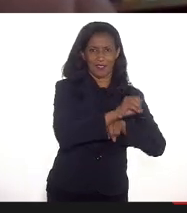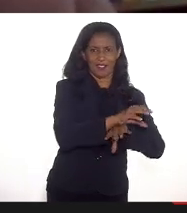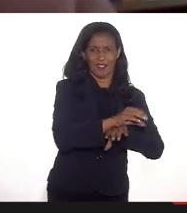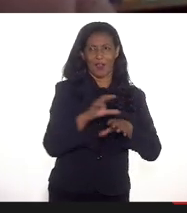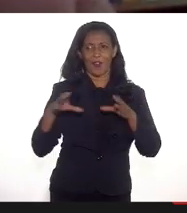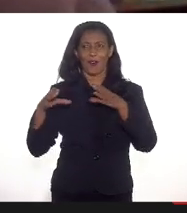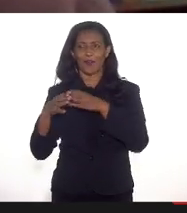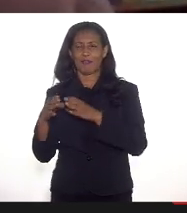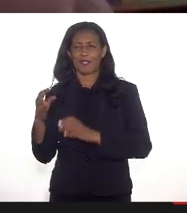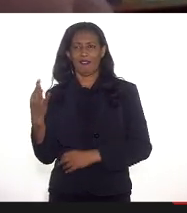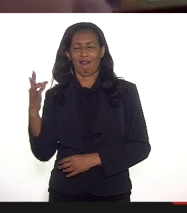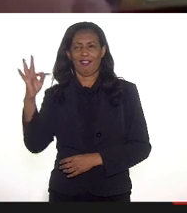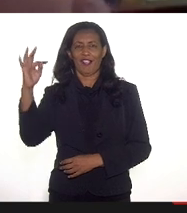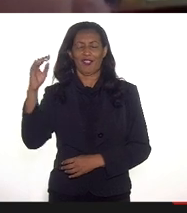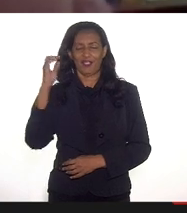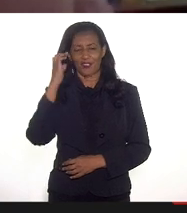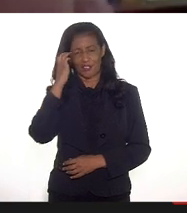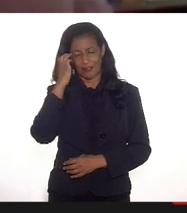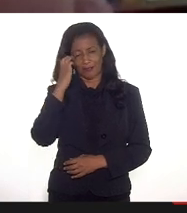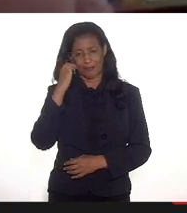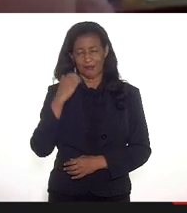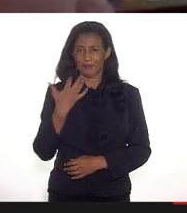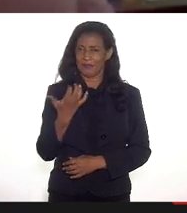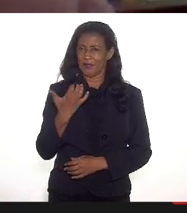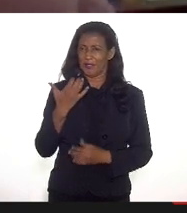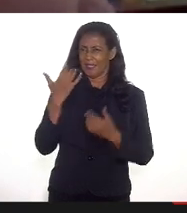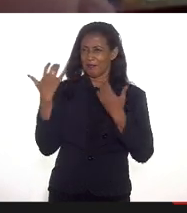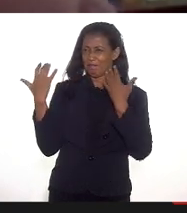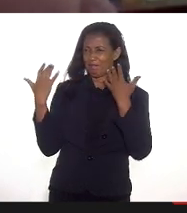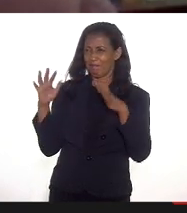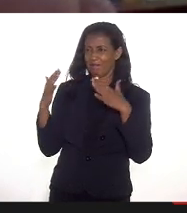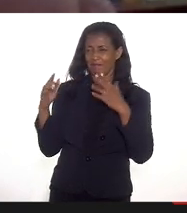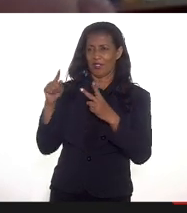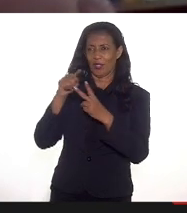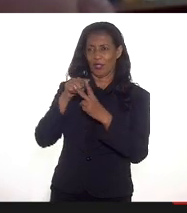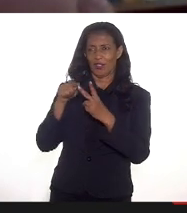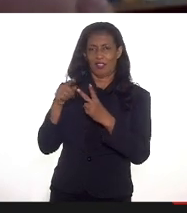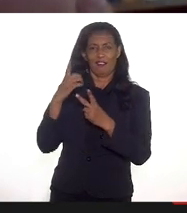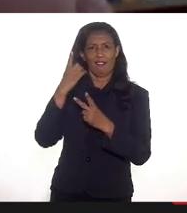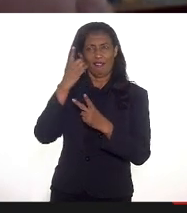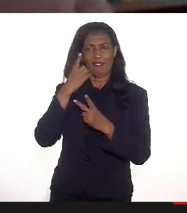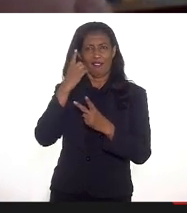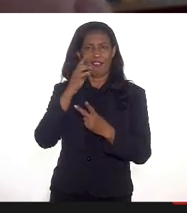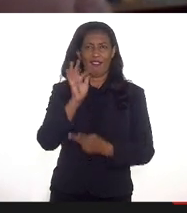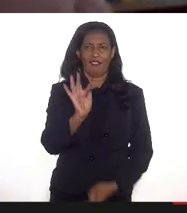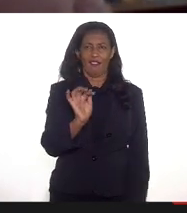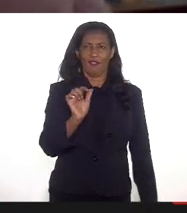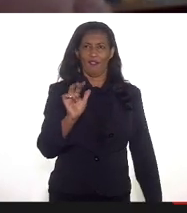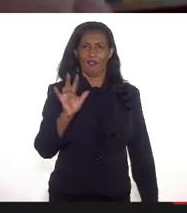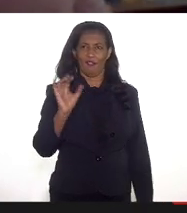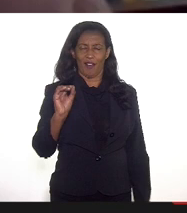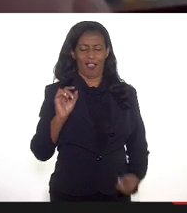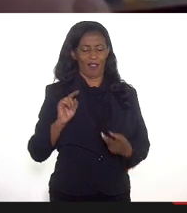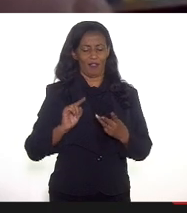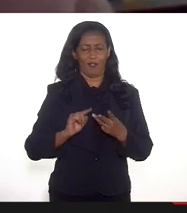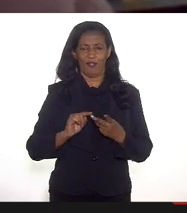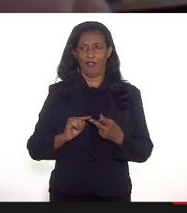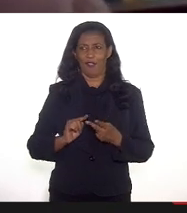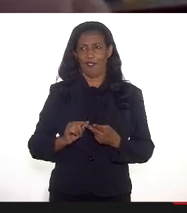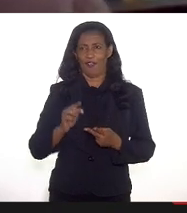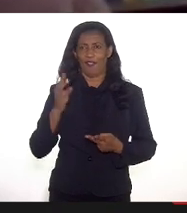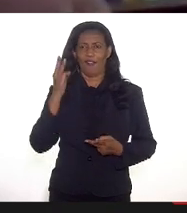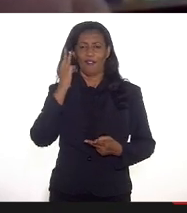também o Valdec de promover esse debate, que eu acho que é importante